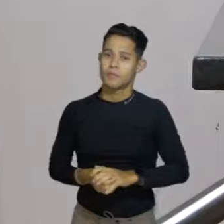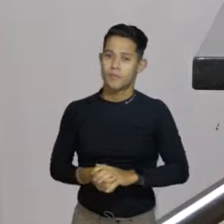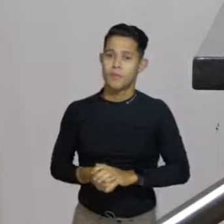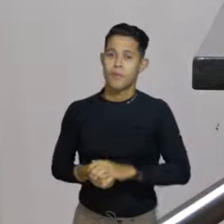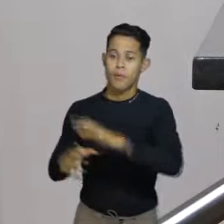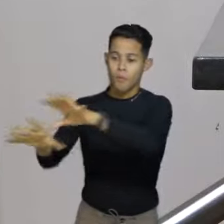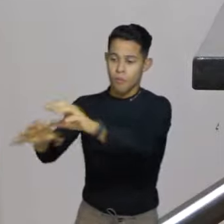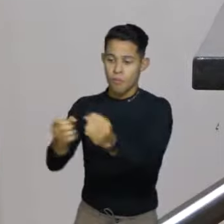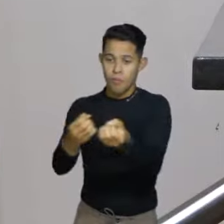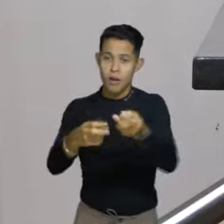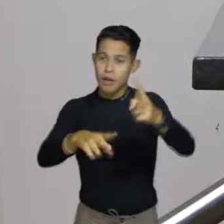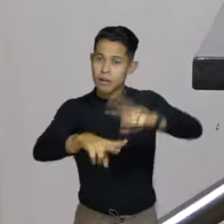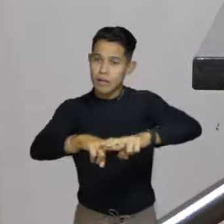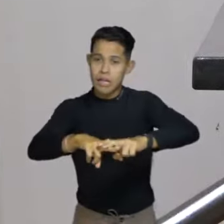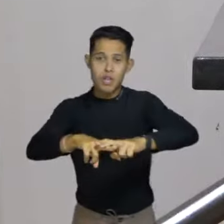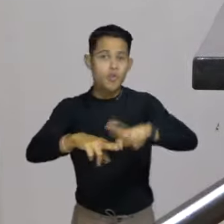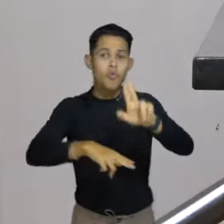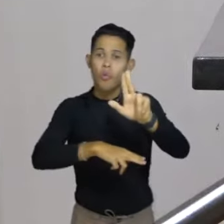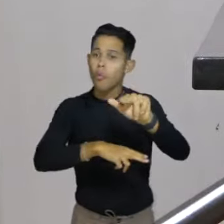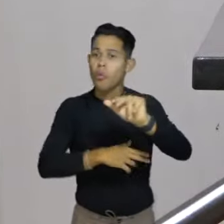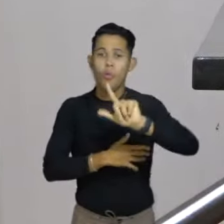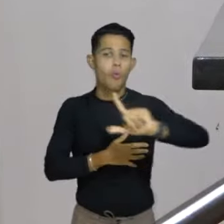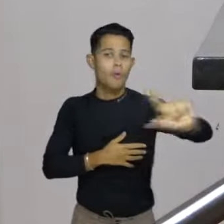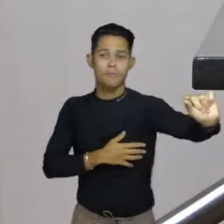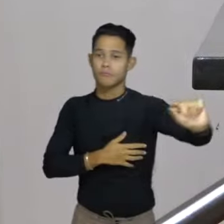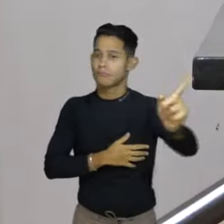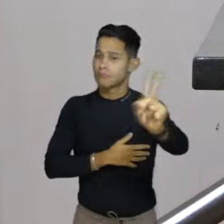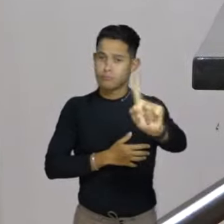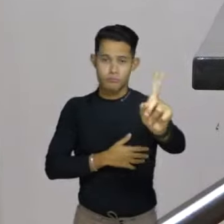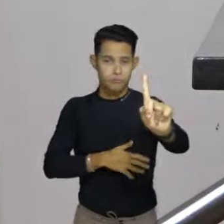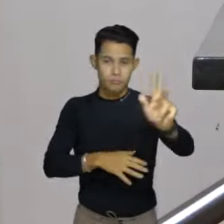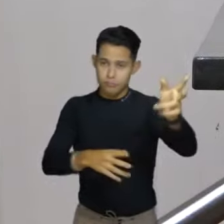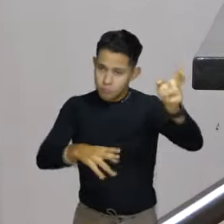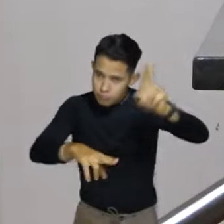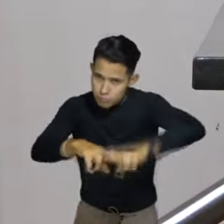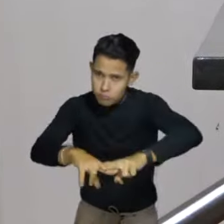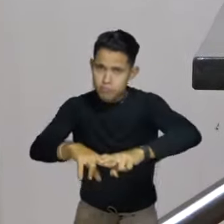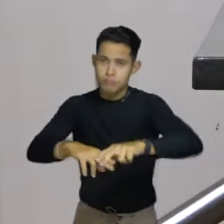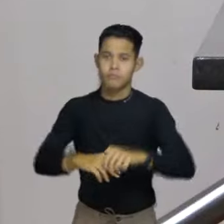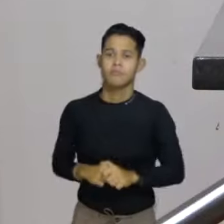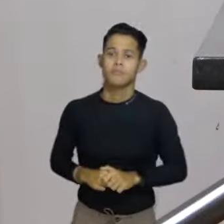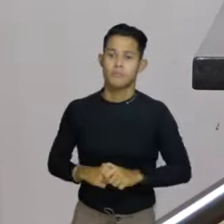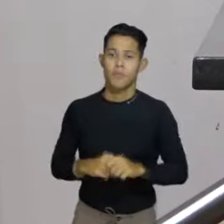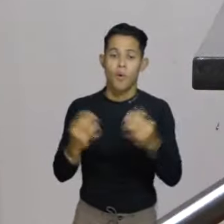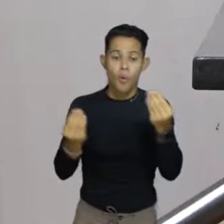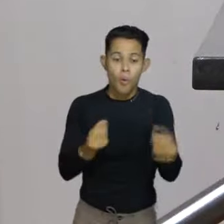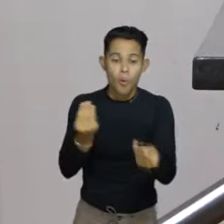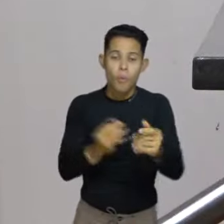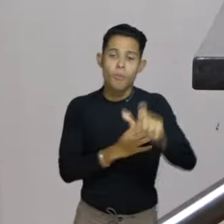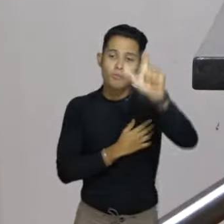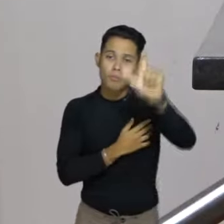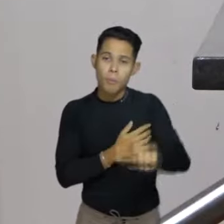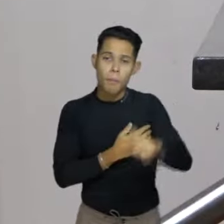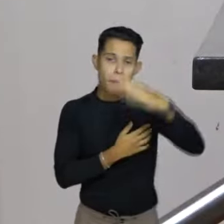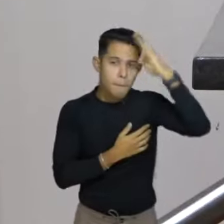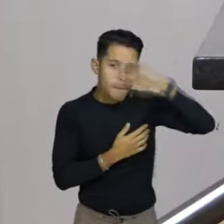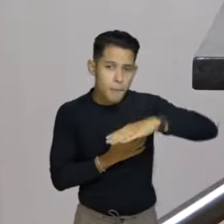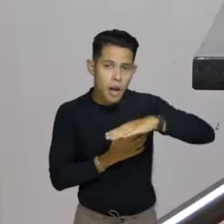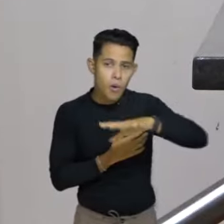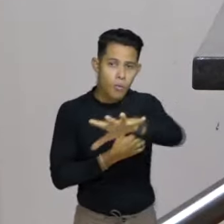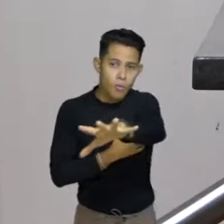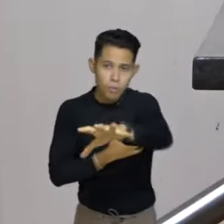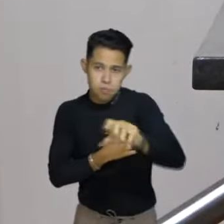cadeia e que não saiam mais não dá para entender como é que um pedófilo que acabou de ser